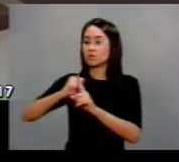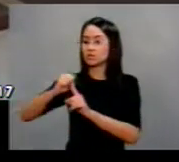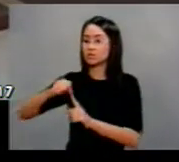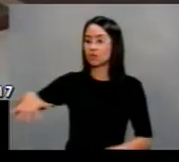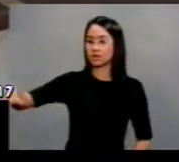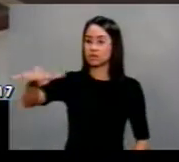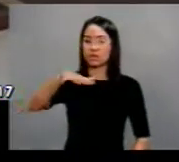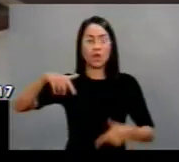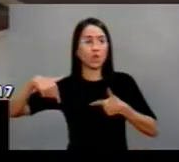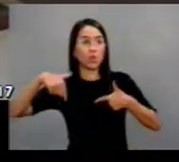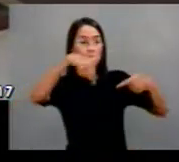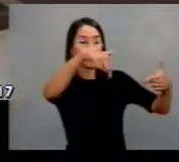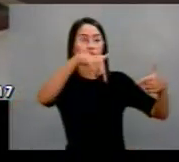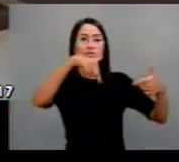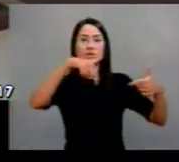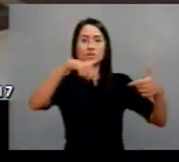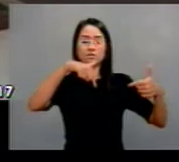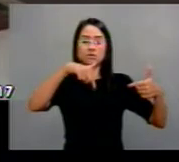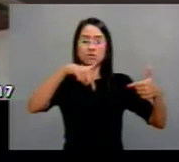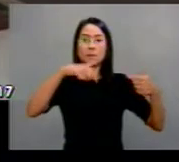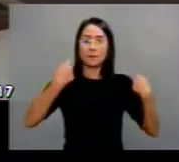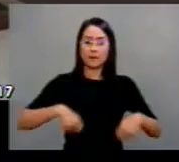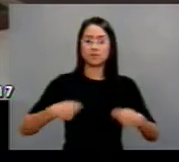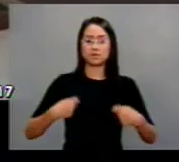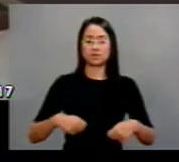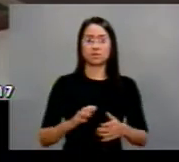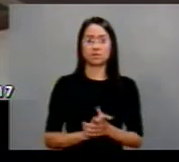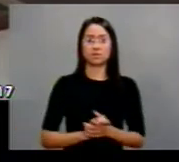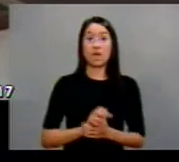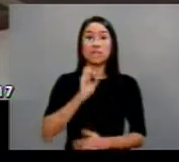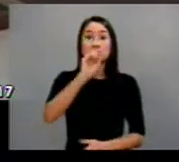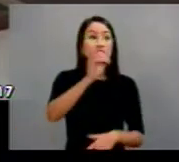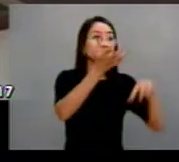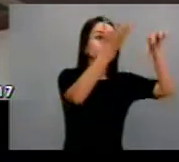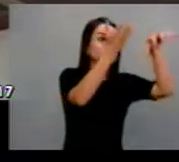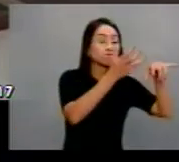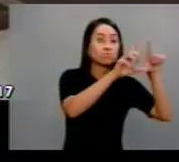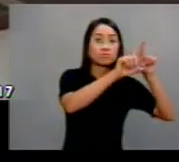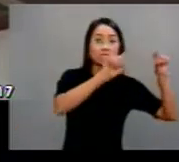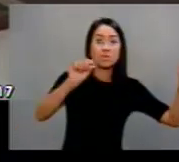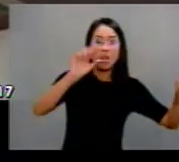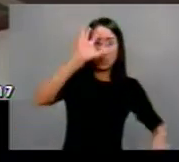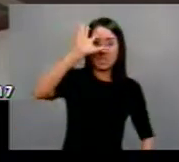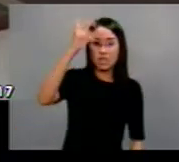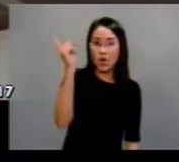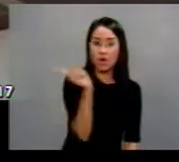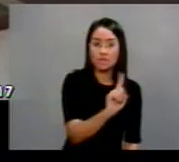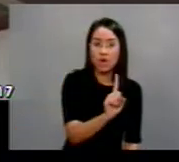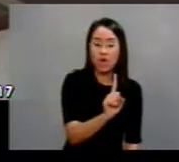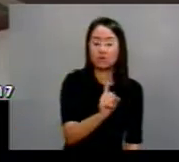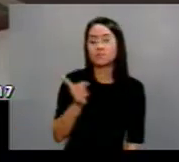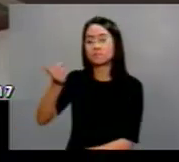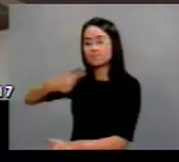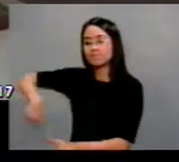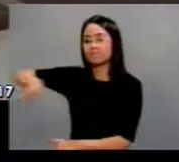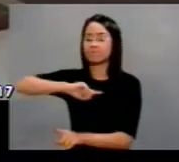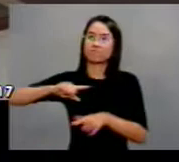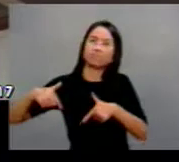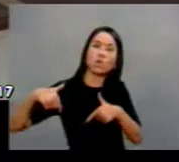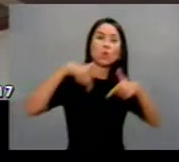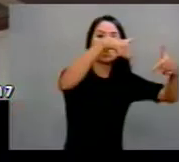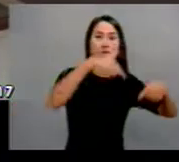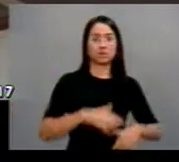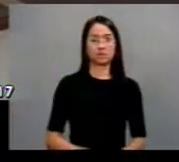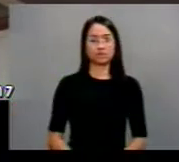é necessário que o povo não falte ao encontro com a história. Quem faz democracia é o povo. Se a Câmara Federal se